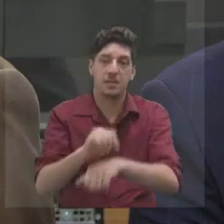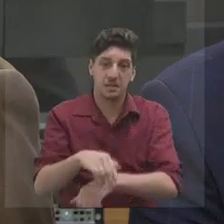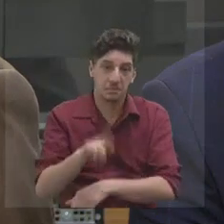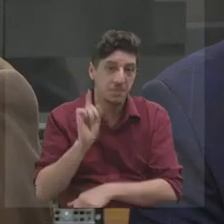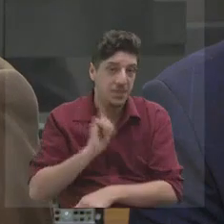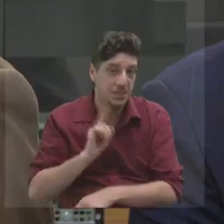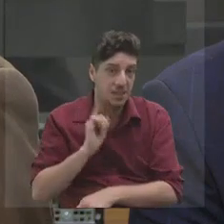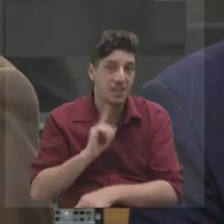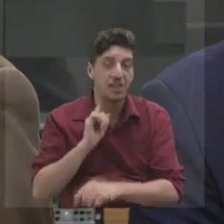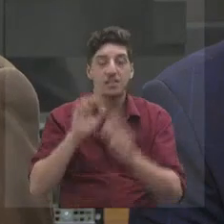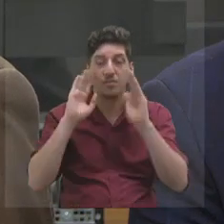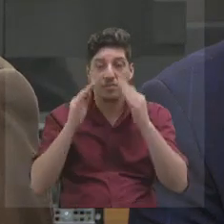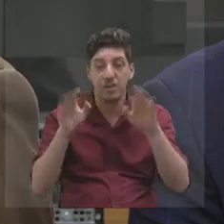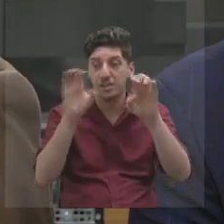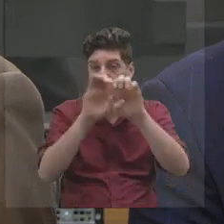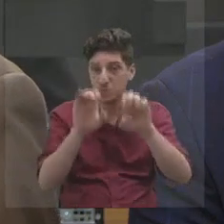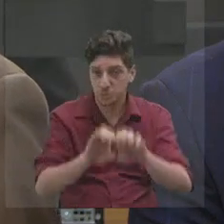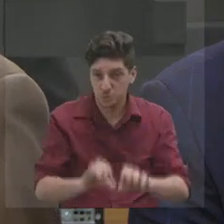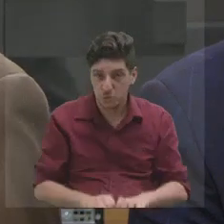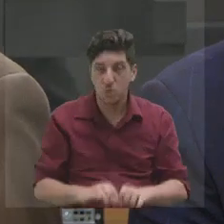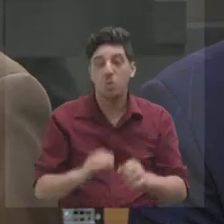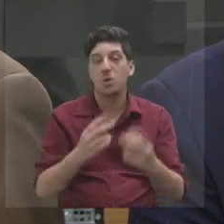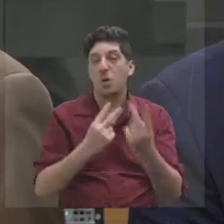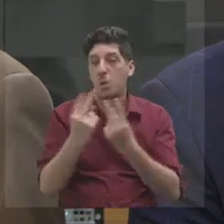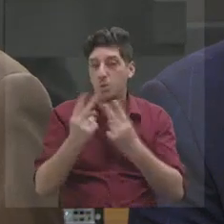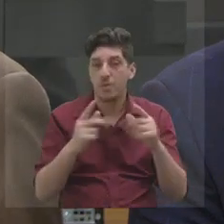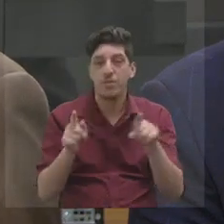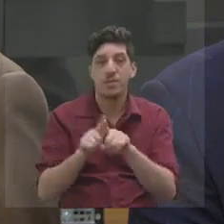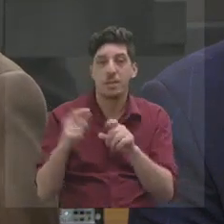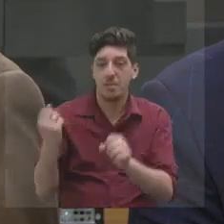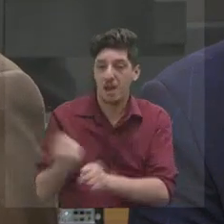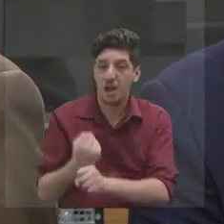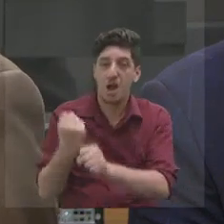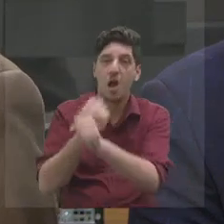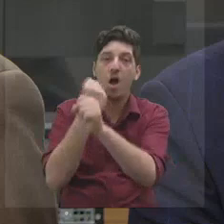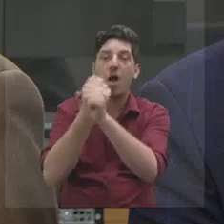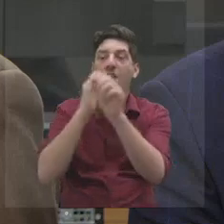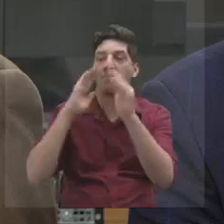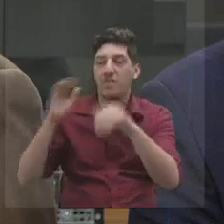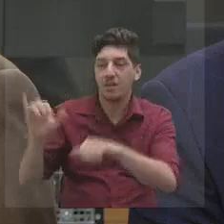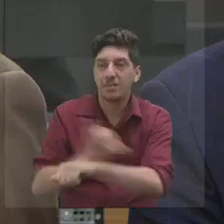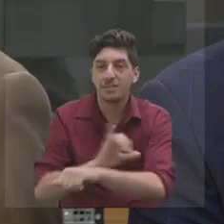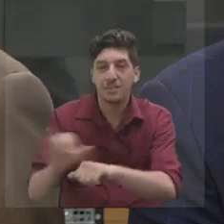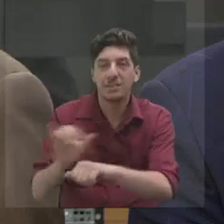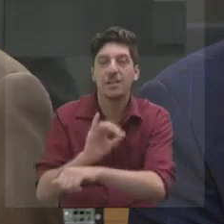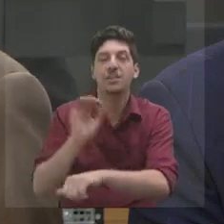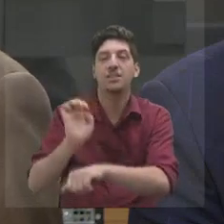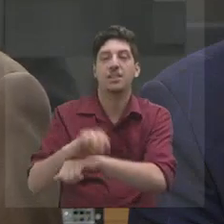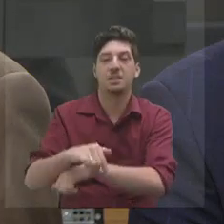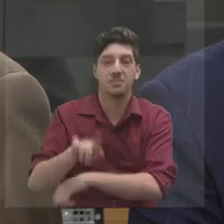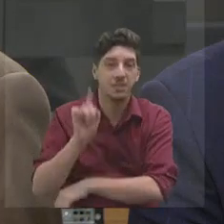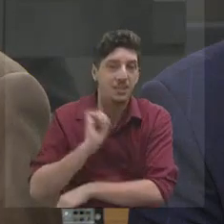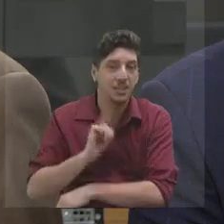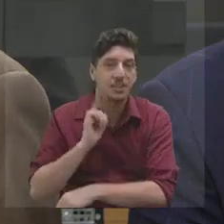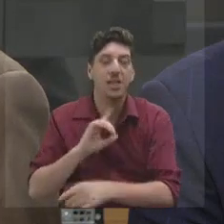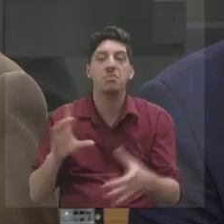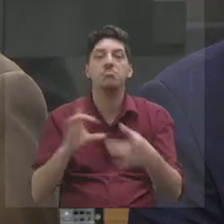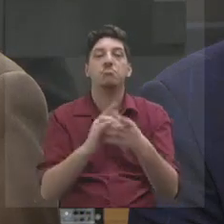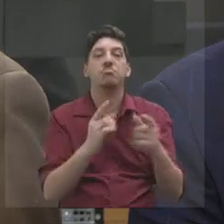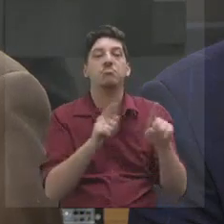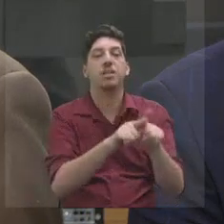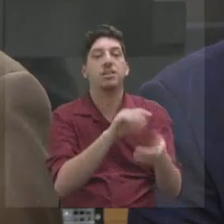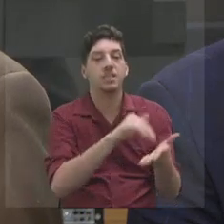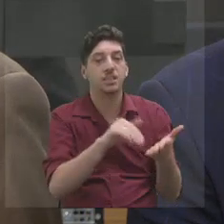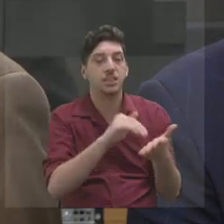não apenas né das rodovias mas das obras estratégicas do estado que estão vinculados a sem infra a gente